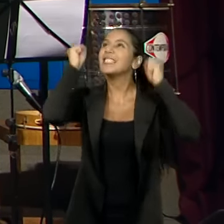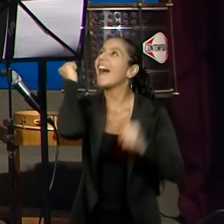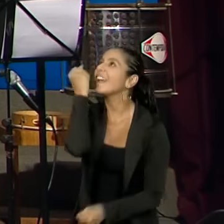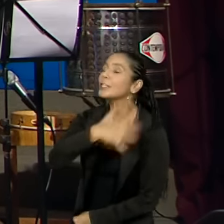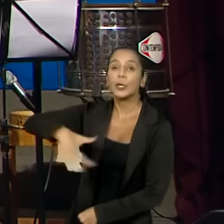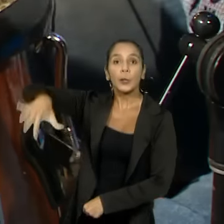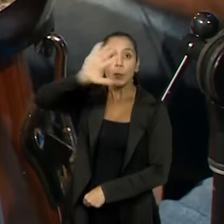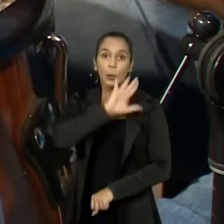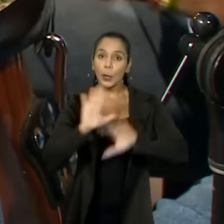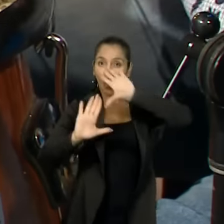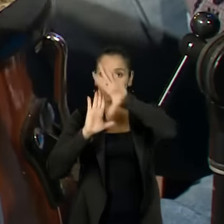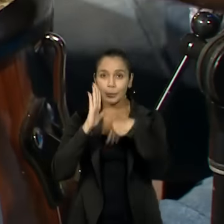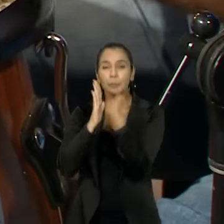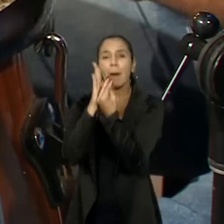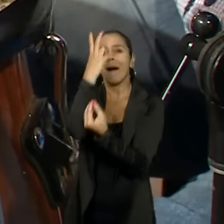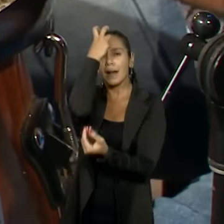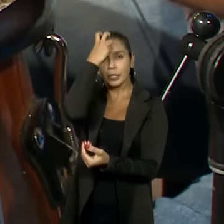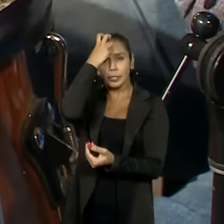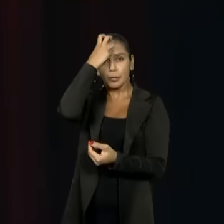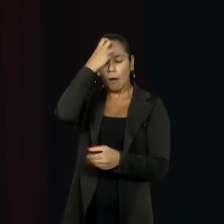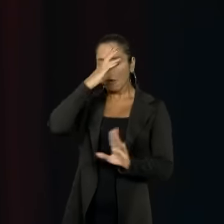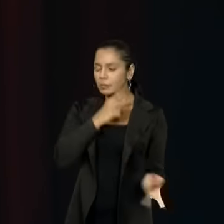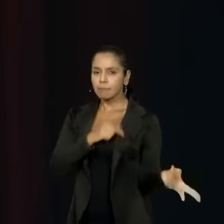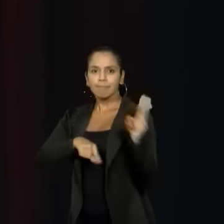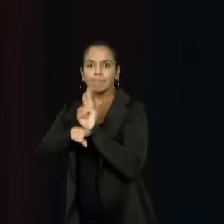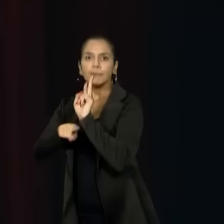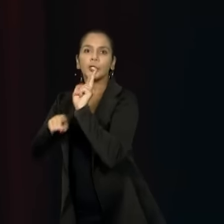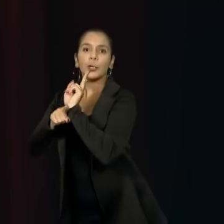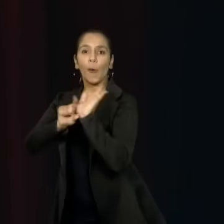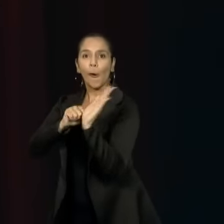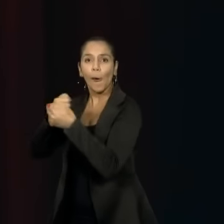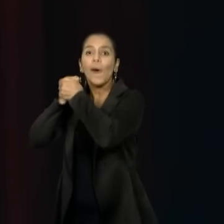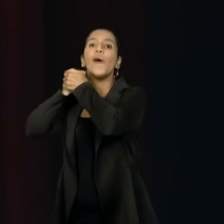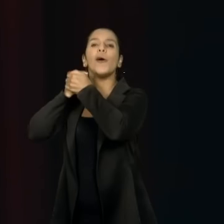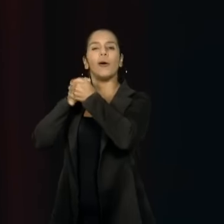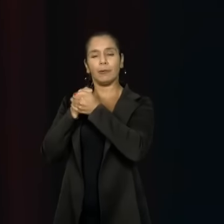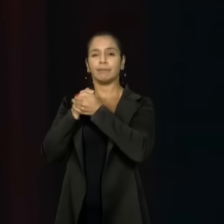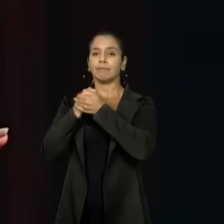pelos ares, no quilombo dos palmares, onde se refugiou.